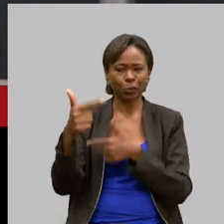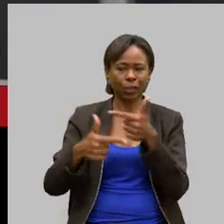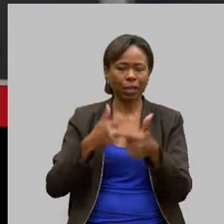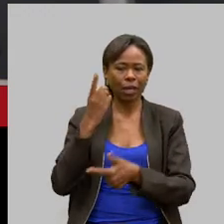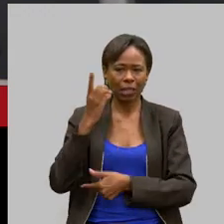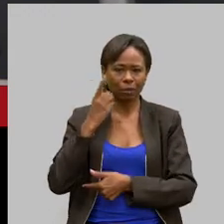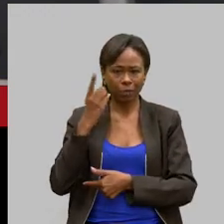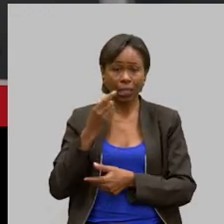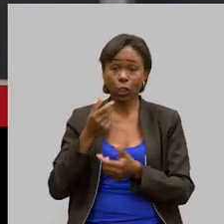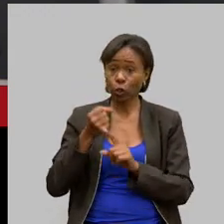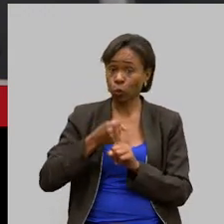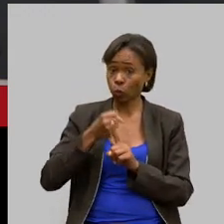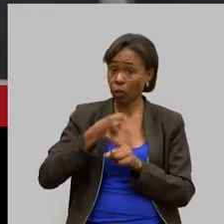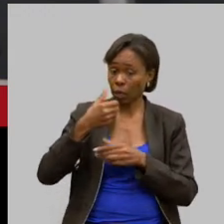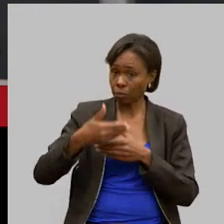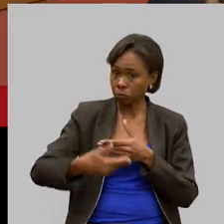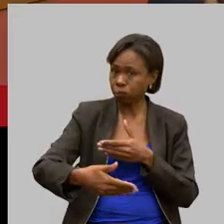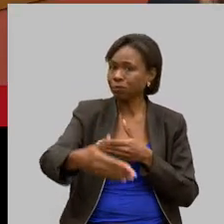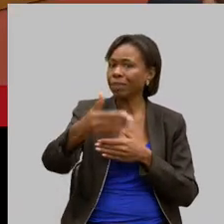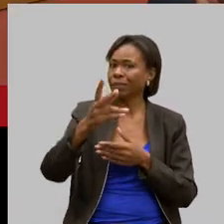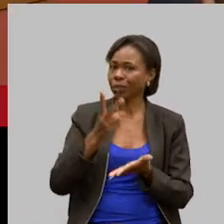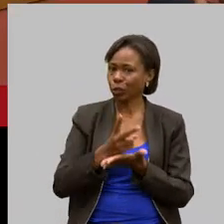prosos obgada